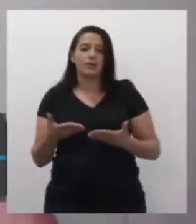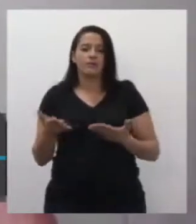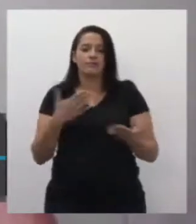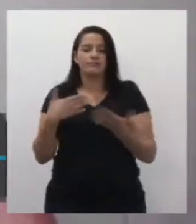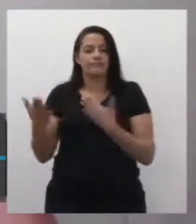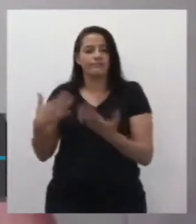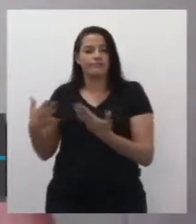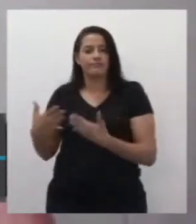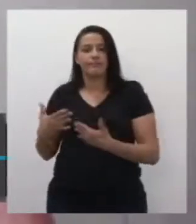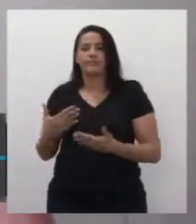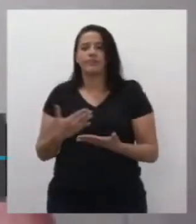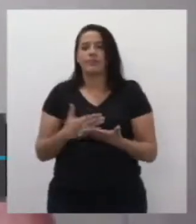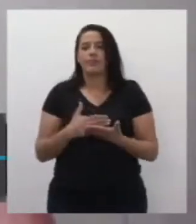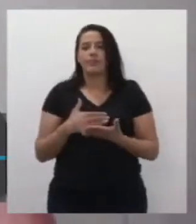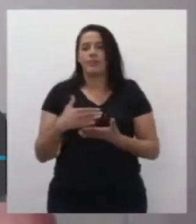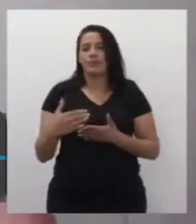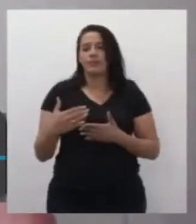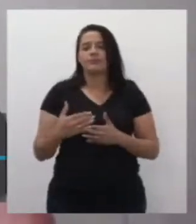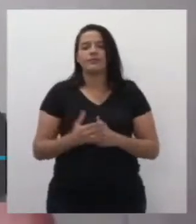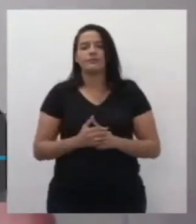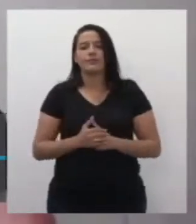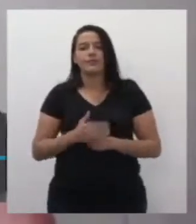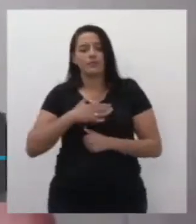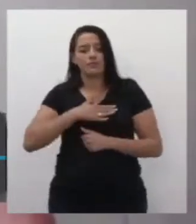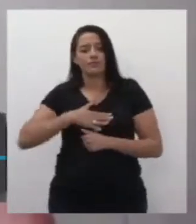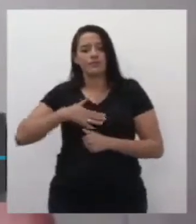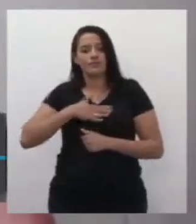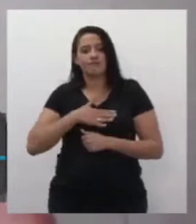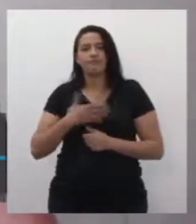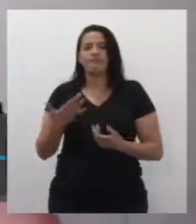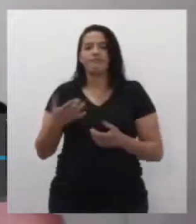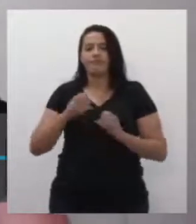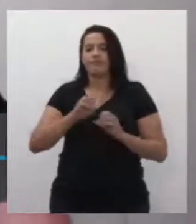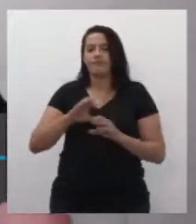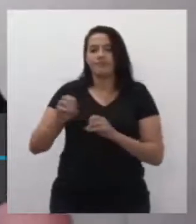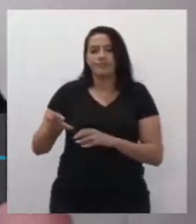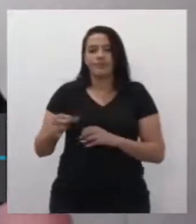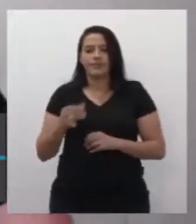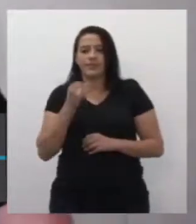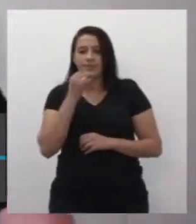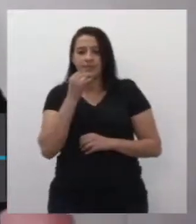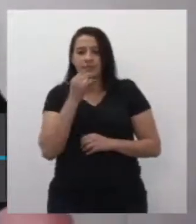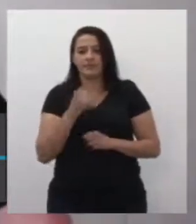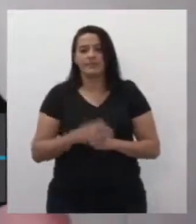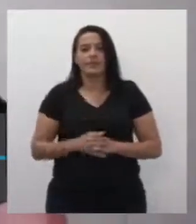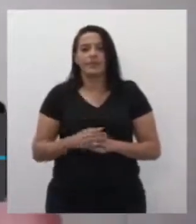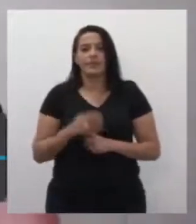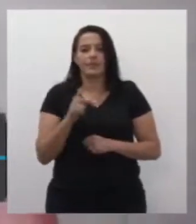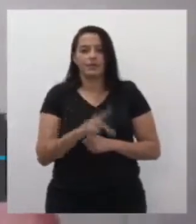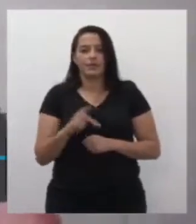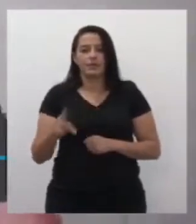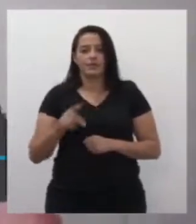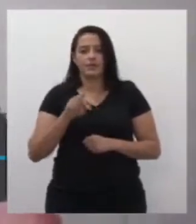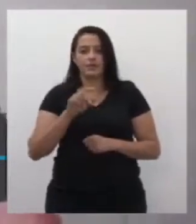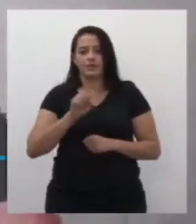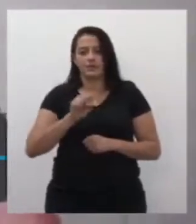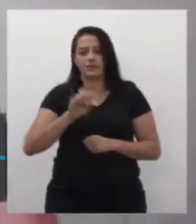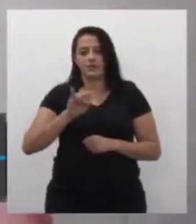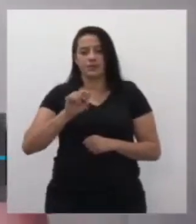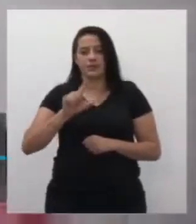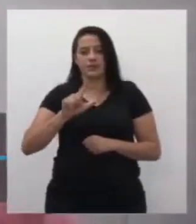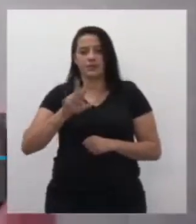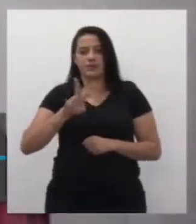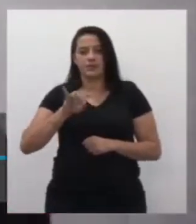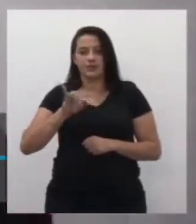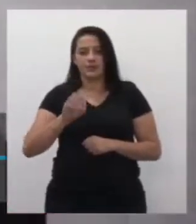estão começando a gostar dela também, né? Por exemplo, a gente tem aqui o professor Silvio Luiz, que ele falou assim,